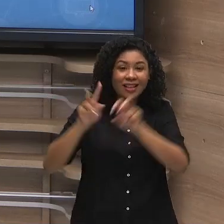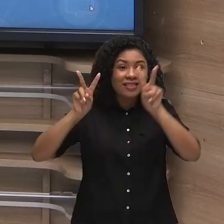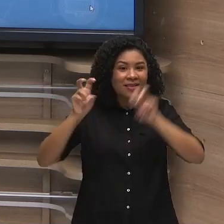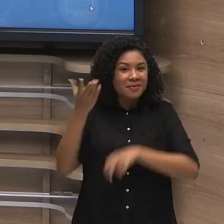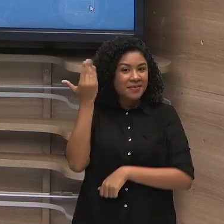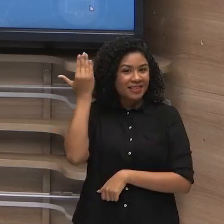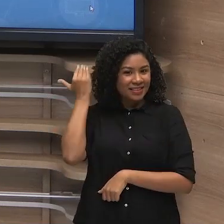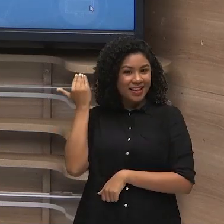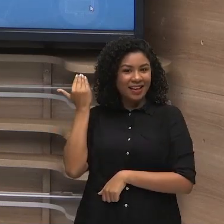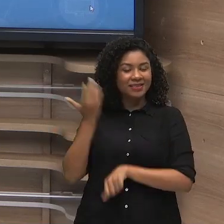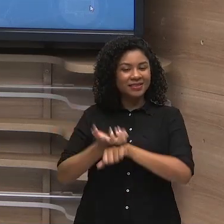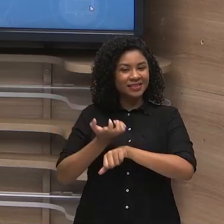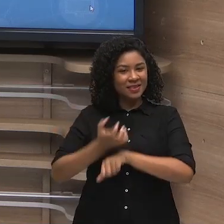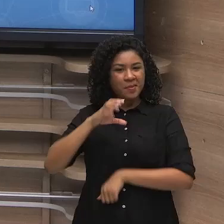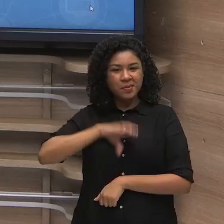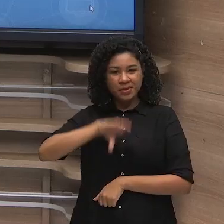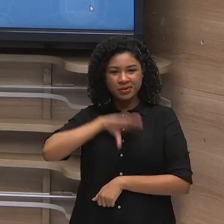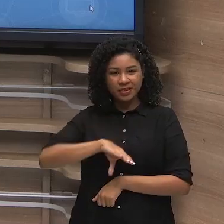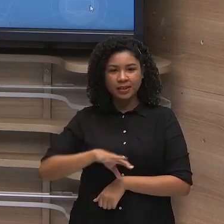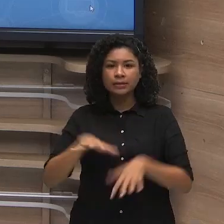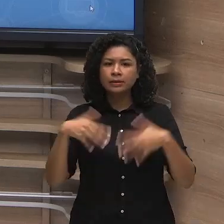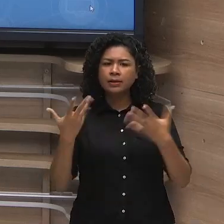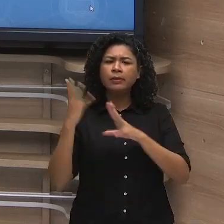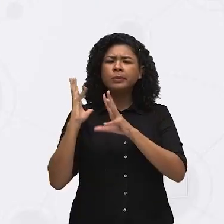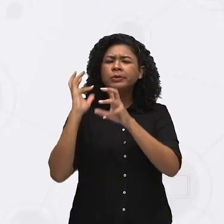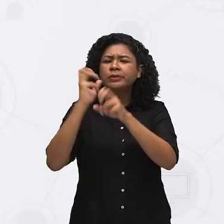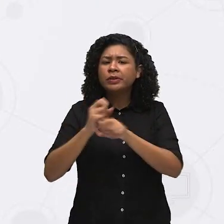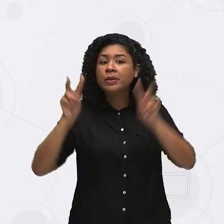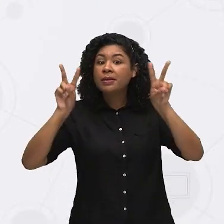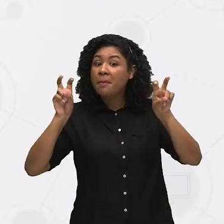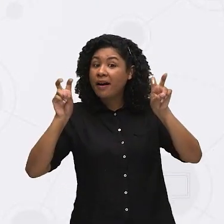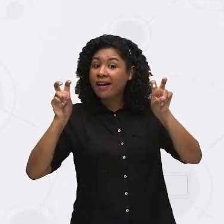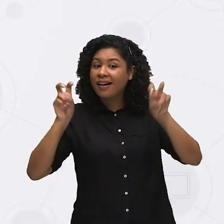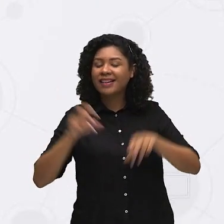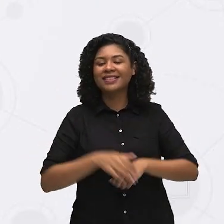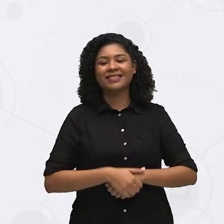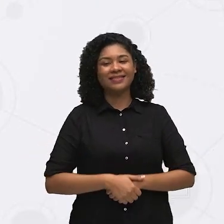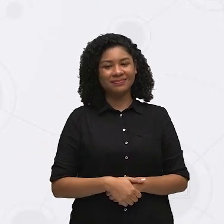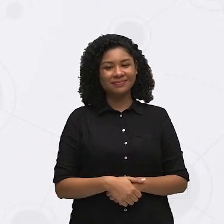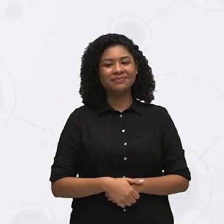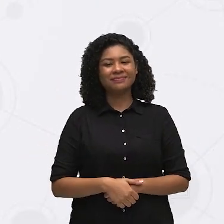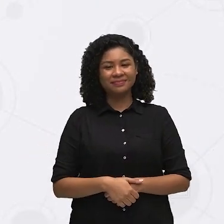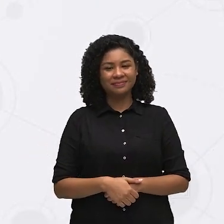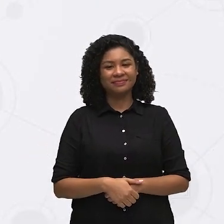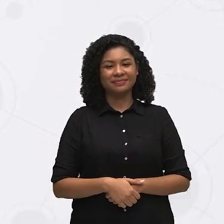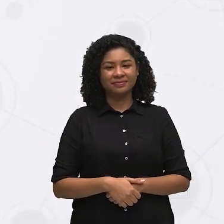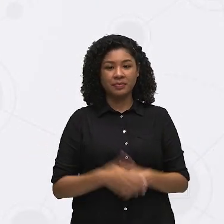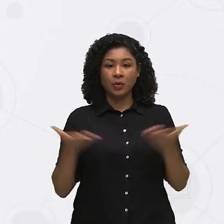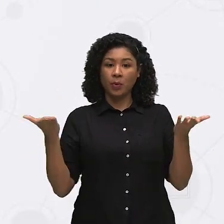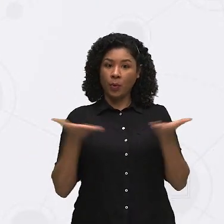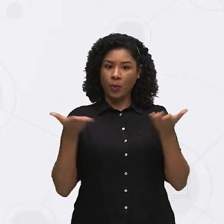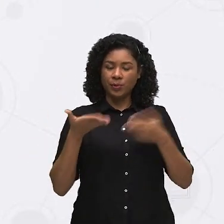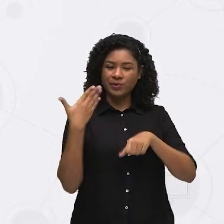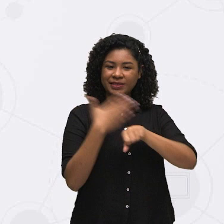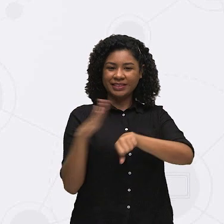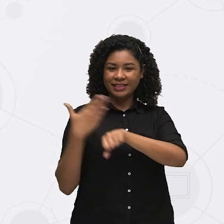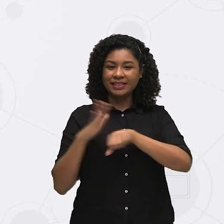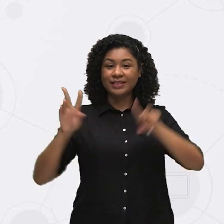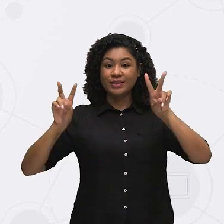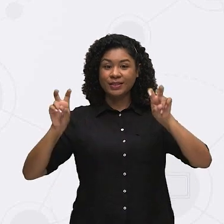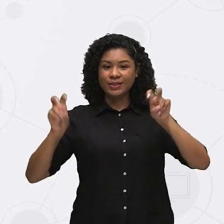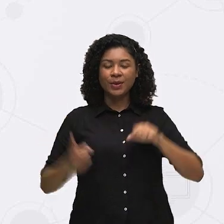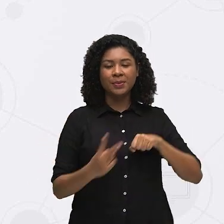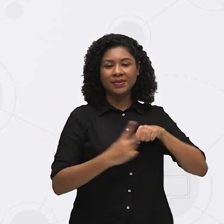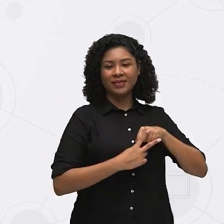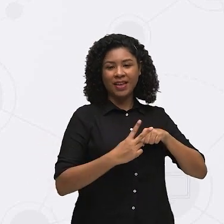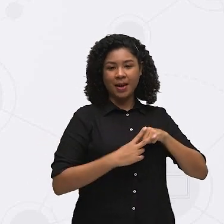língua portuguesa. Então vamos rever qual vai ser esse conteúdo? Olhem aí, então vamos praticar o verbo em